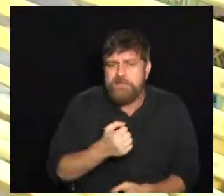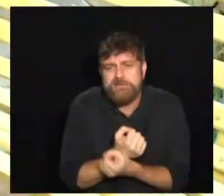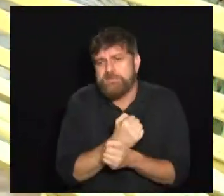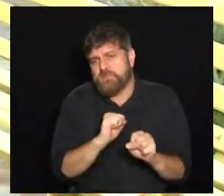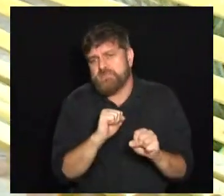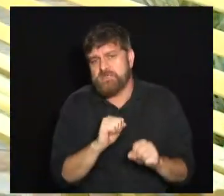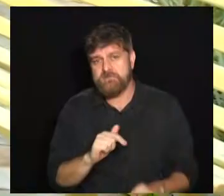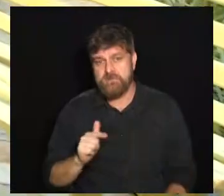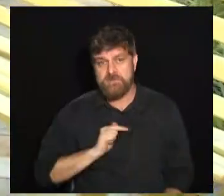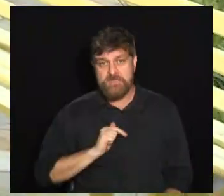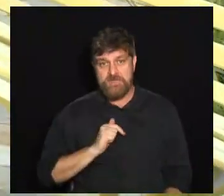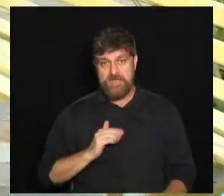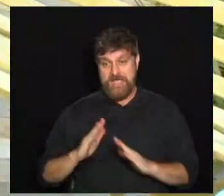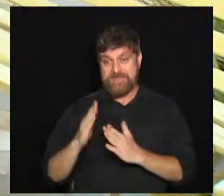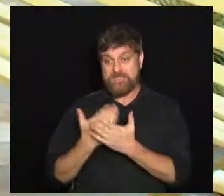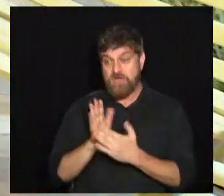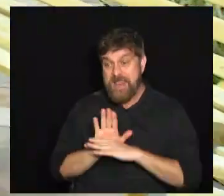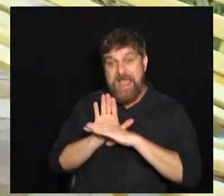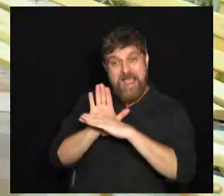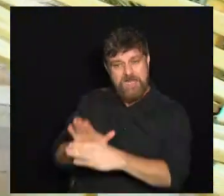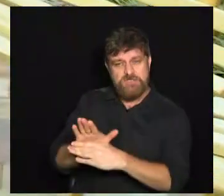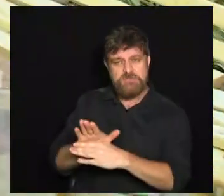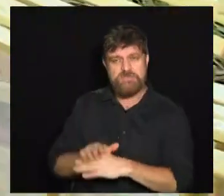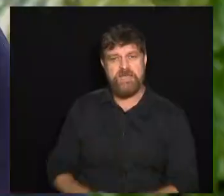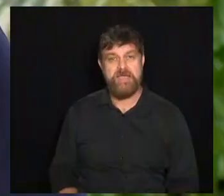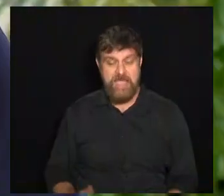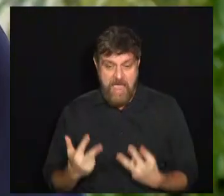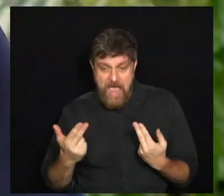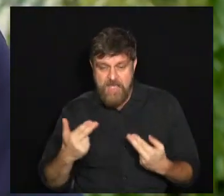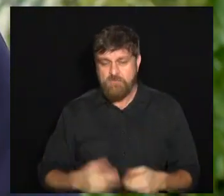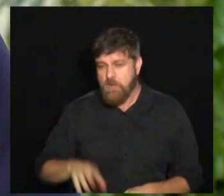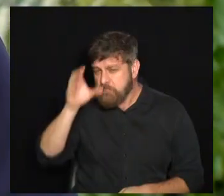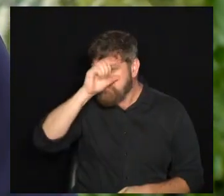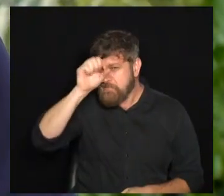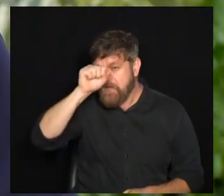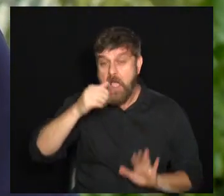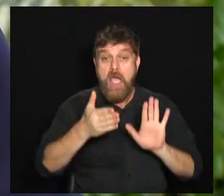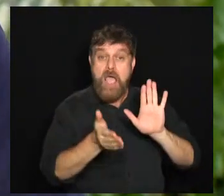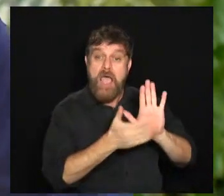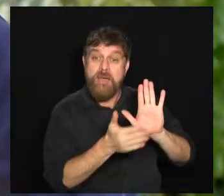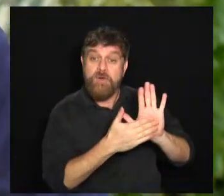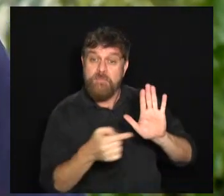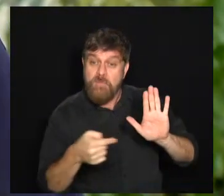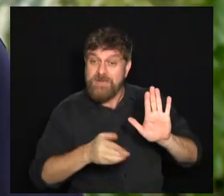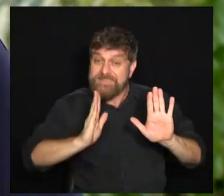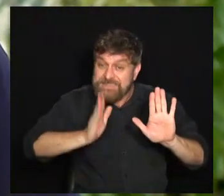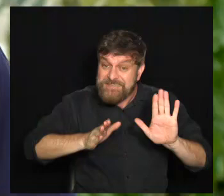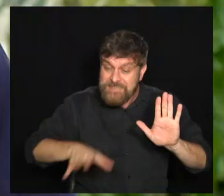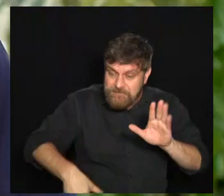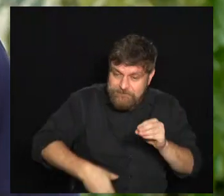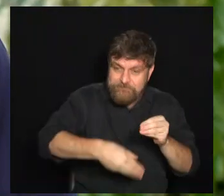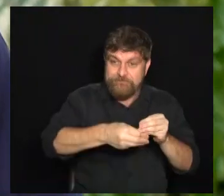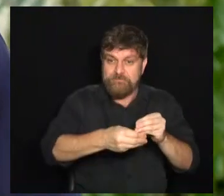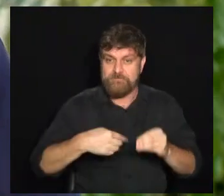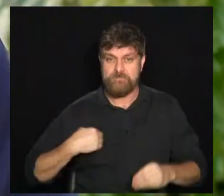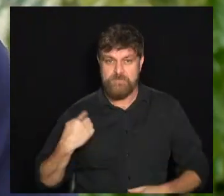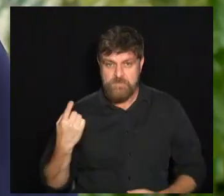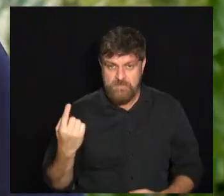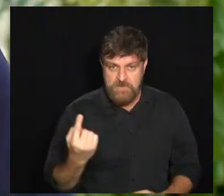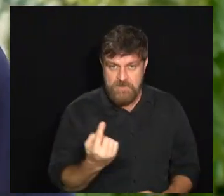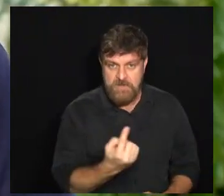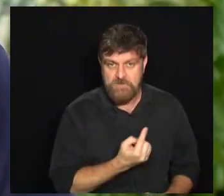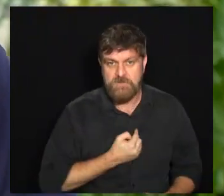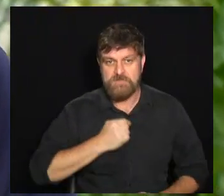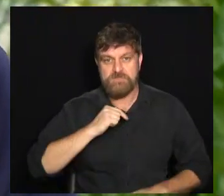escola, ajudar o próximo é mais que lição. Essa proposta já está junto, né, com o